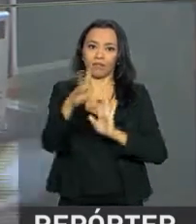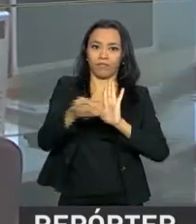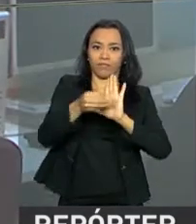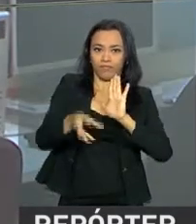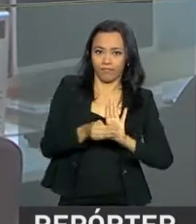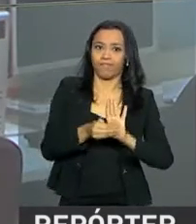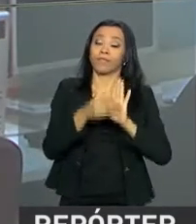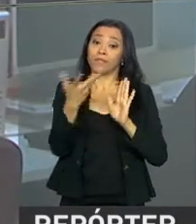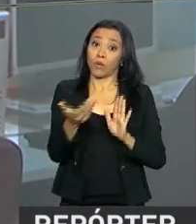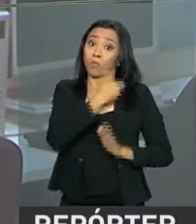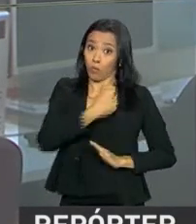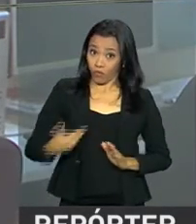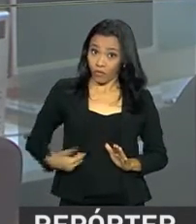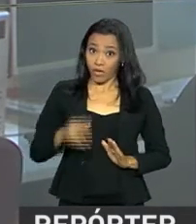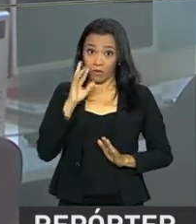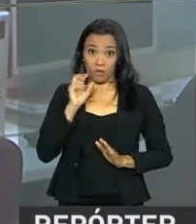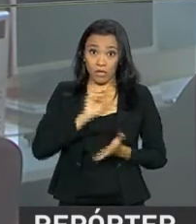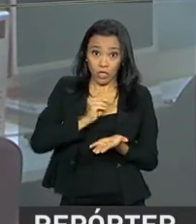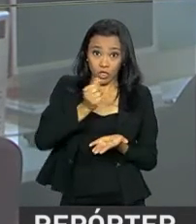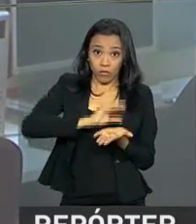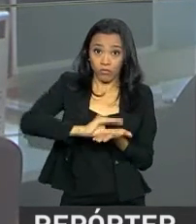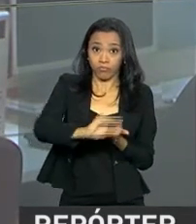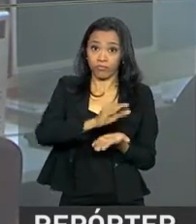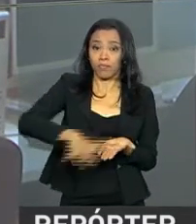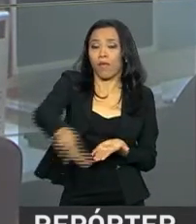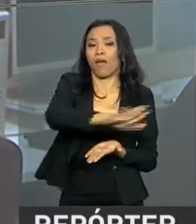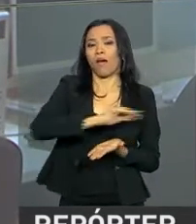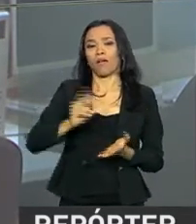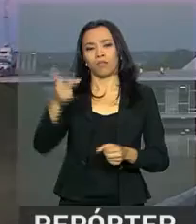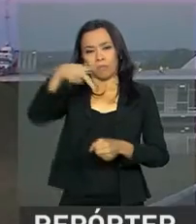projeto deve atrair investimentos para o setor de petróleo.